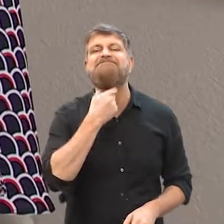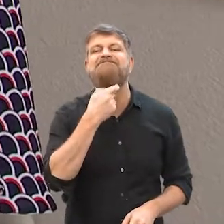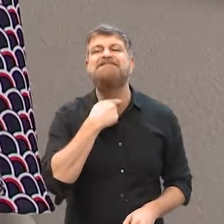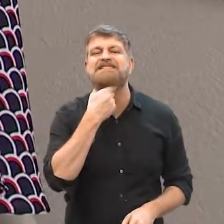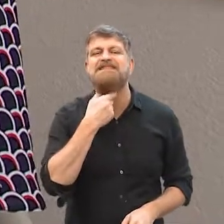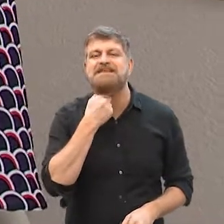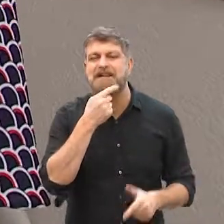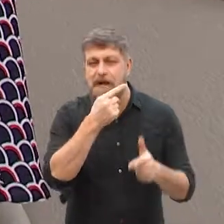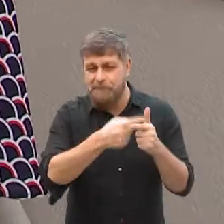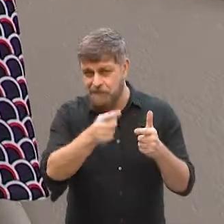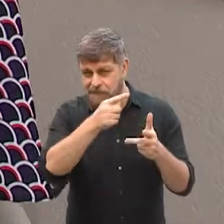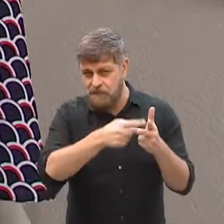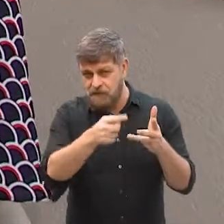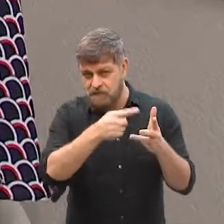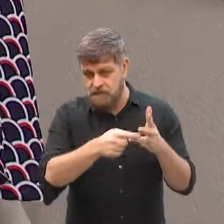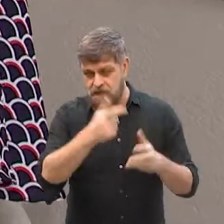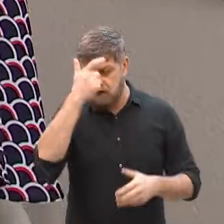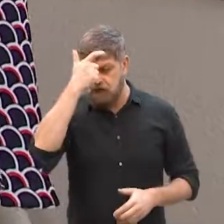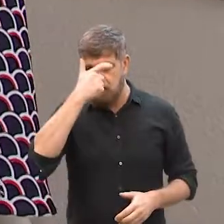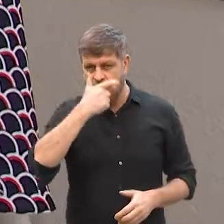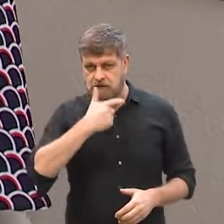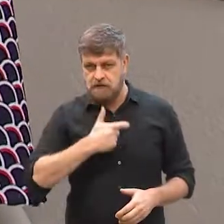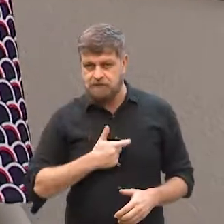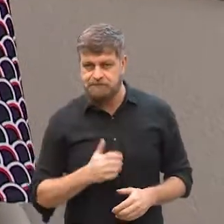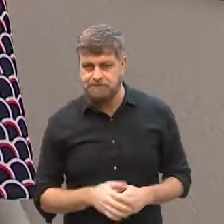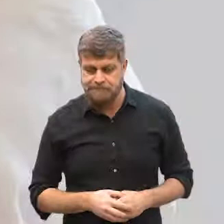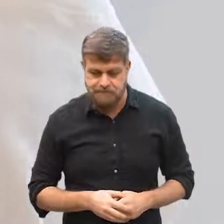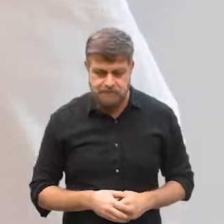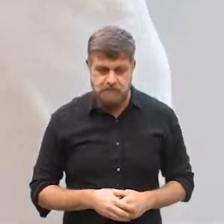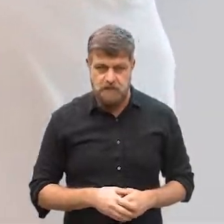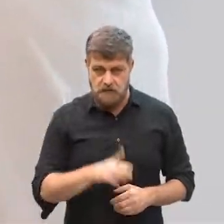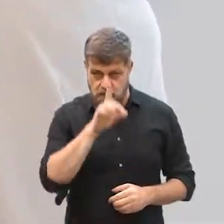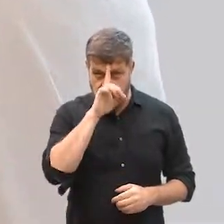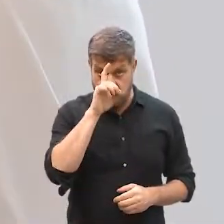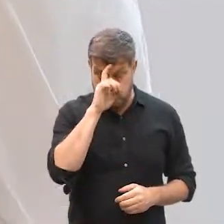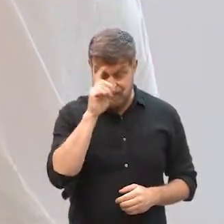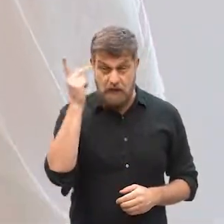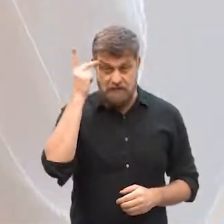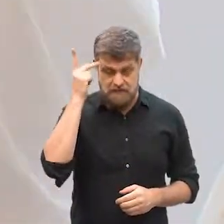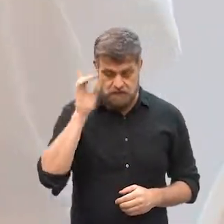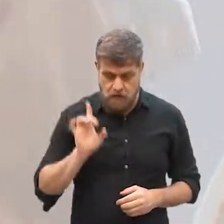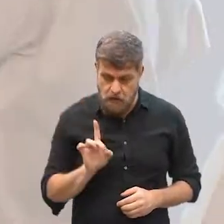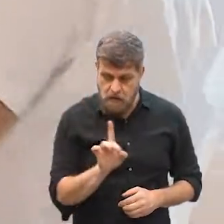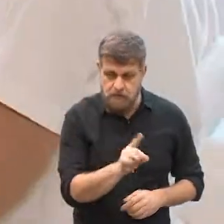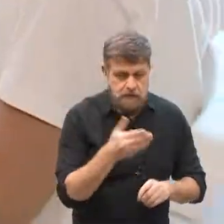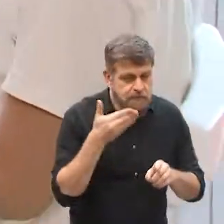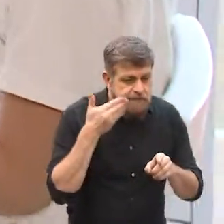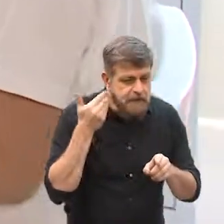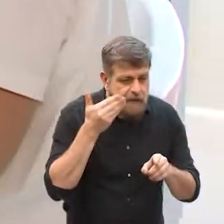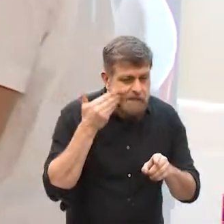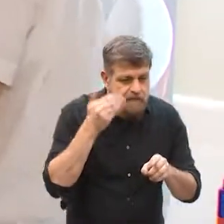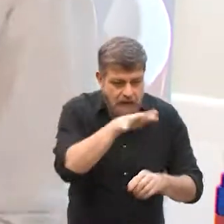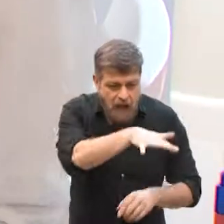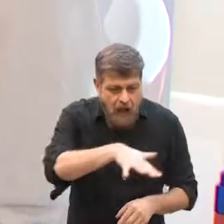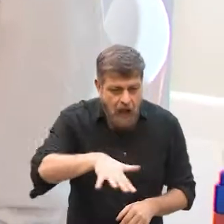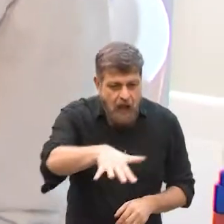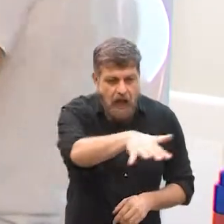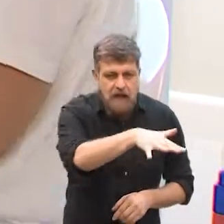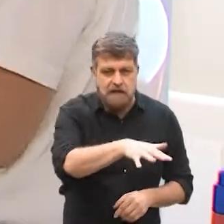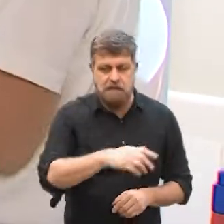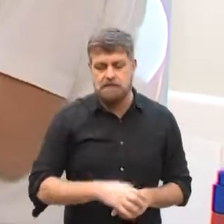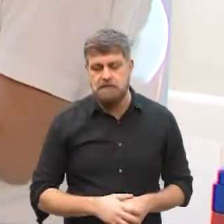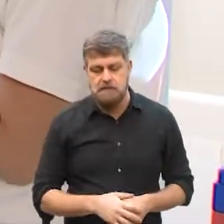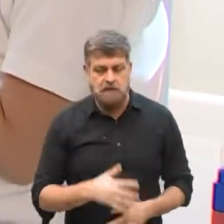entrega vocal, e aí realmente eu fui no AC Camargo, que é um hospital em São Paulo, para conhecer também um pouco essa área, e aí eu, assim,